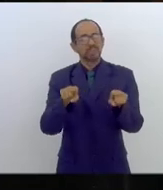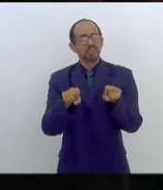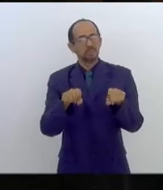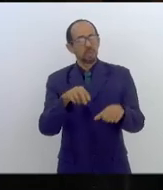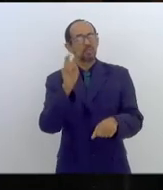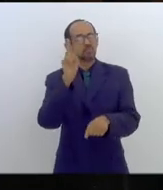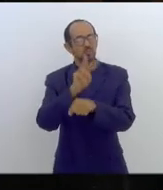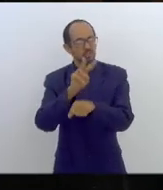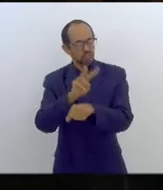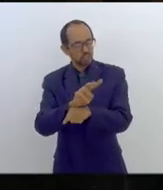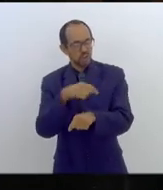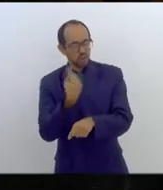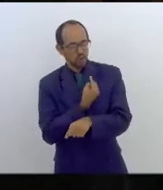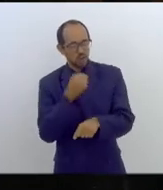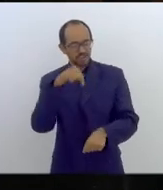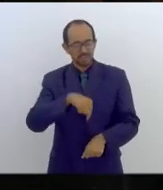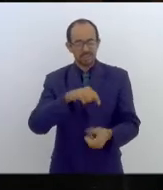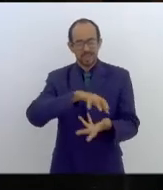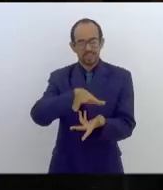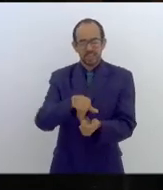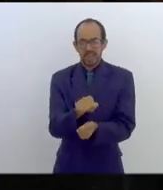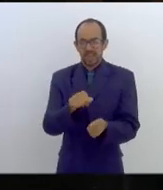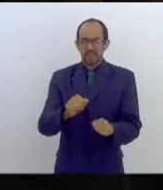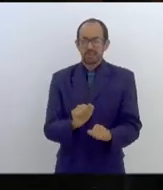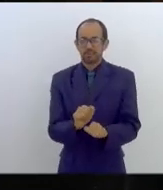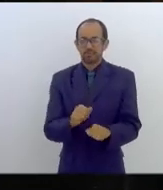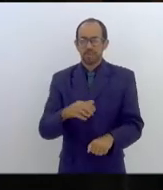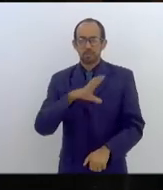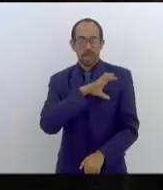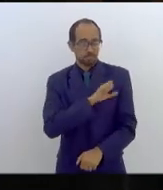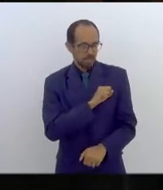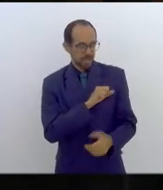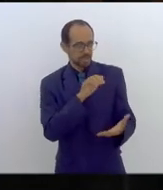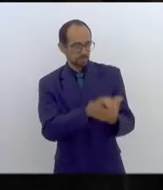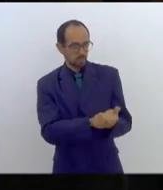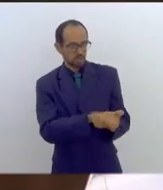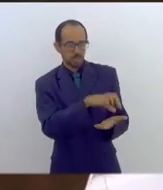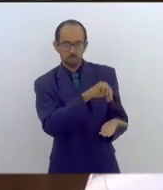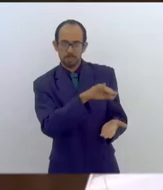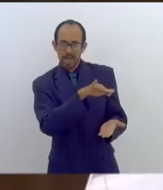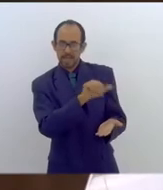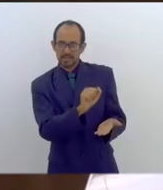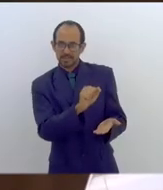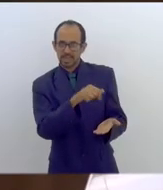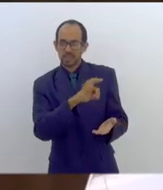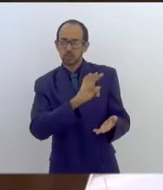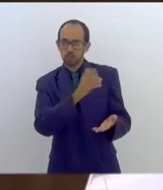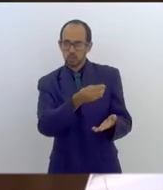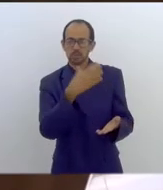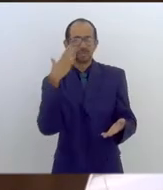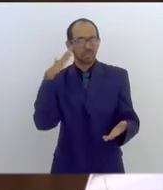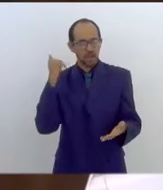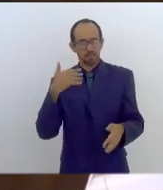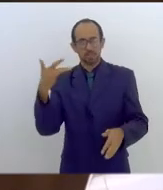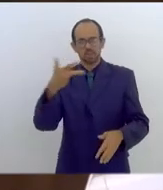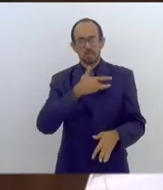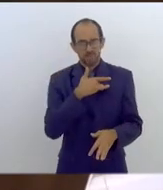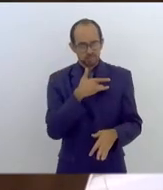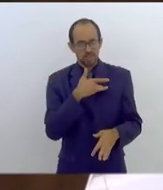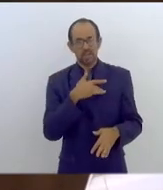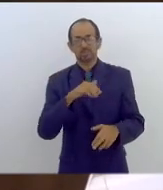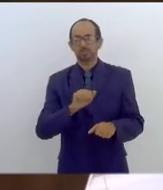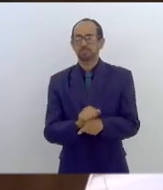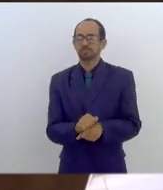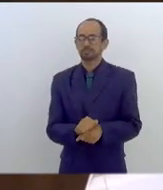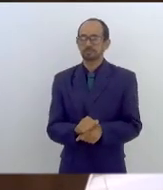família na minha amada esposa Márcia e todo mundo já sabe o quanto sou apaixonado porque isso já foi revelado por todos